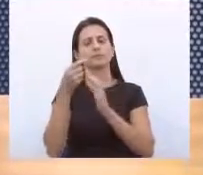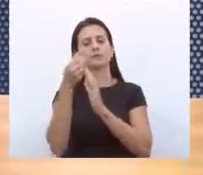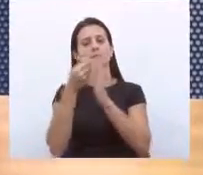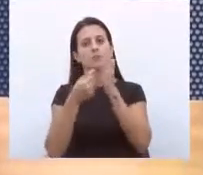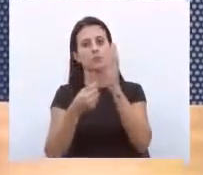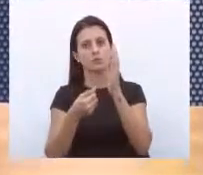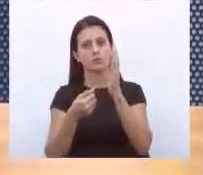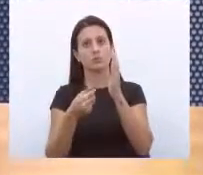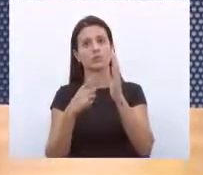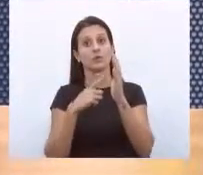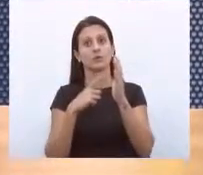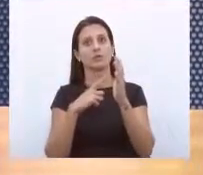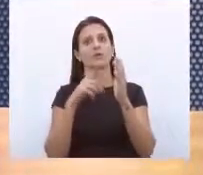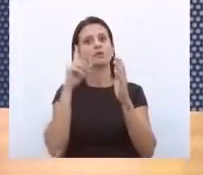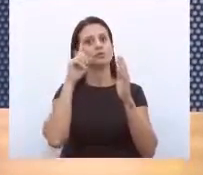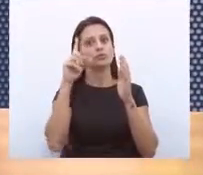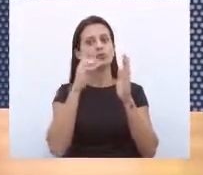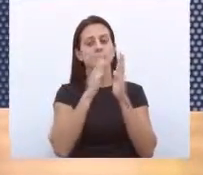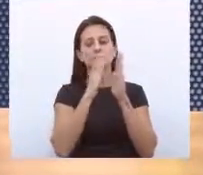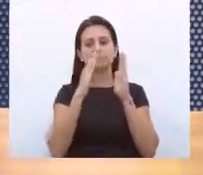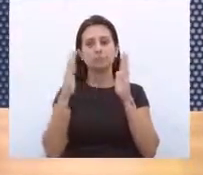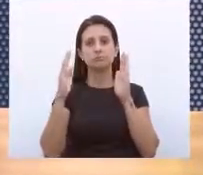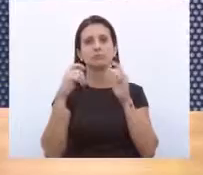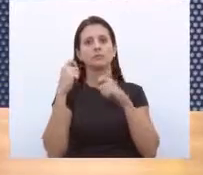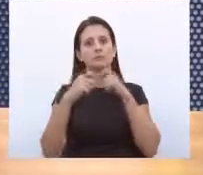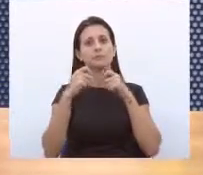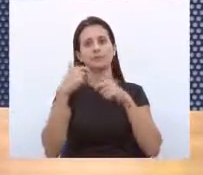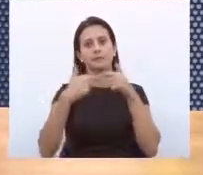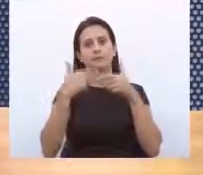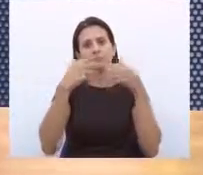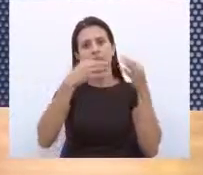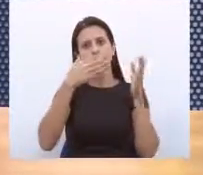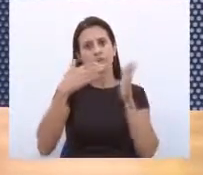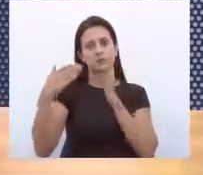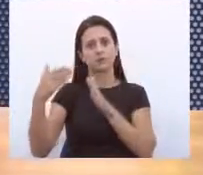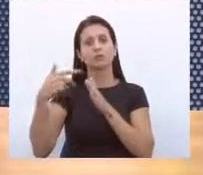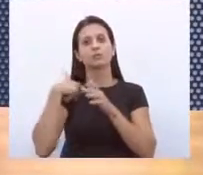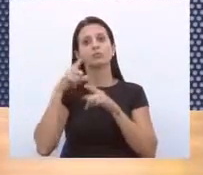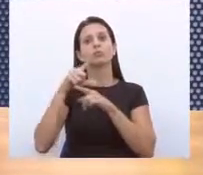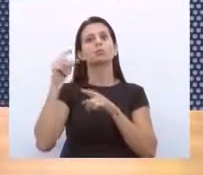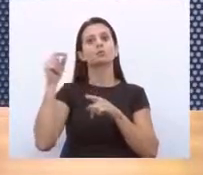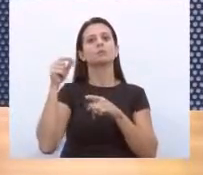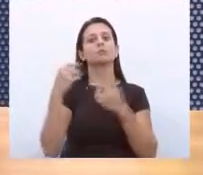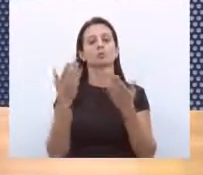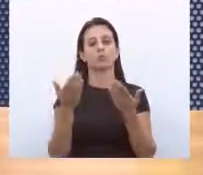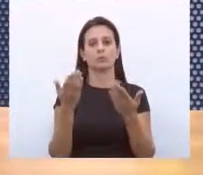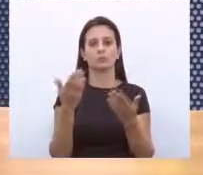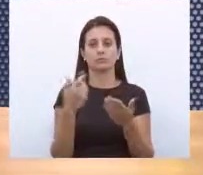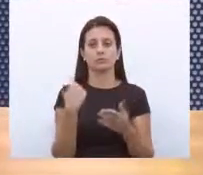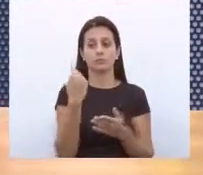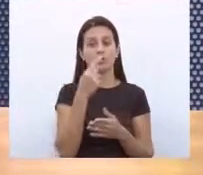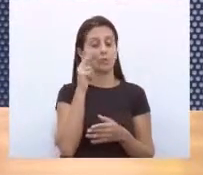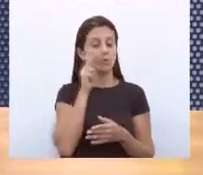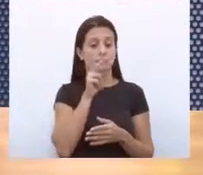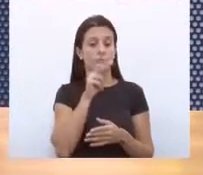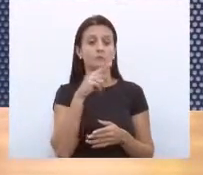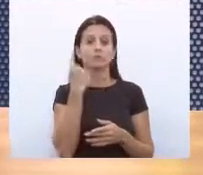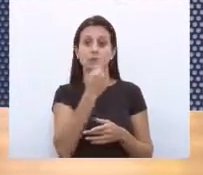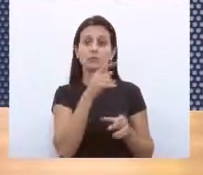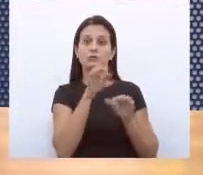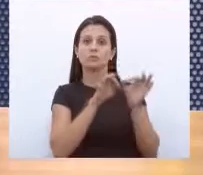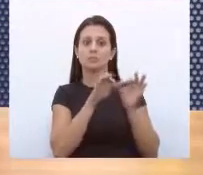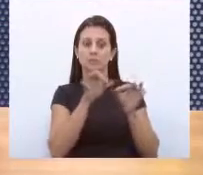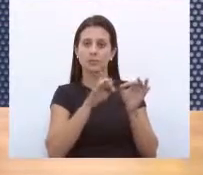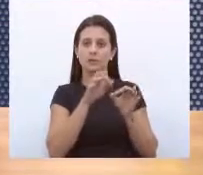Você tem um calendário, você tem que trabalhar com tudo isso. A opção que se tomou foi a seguinte: olha, nós estamos preparando o